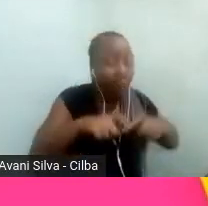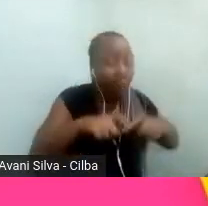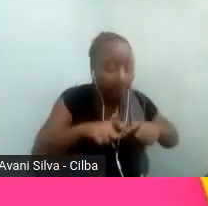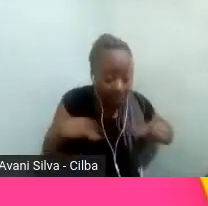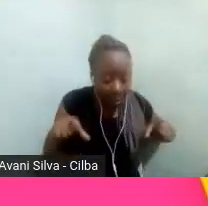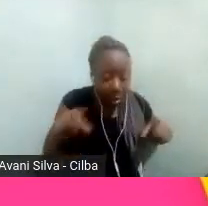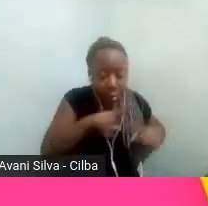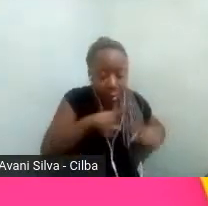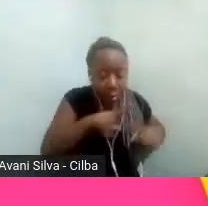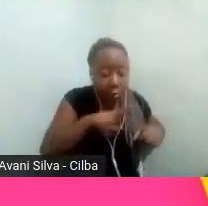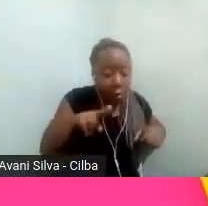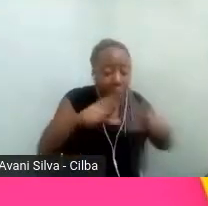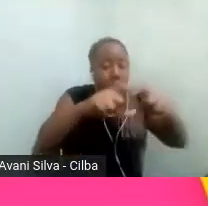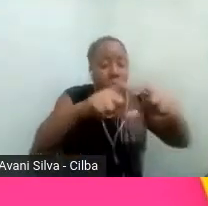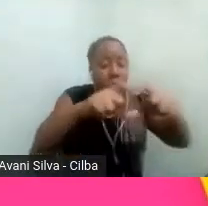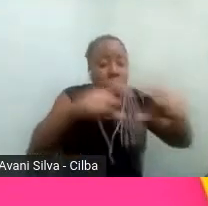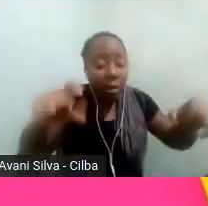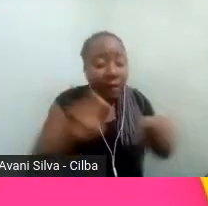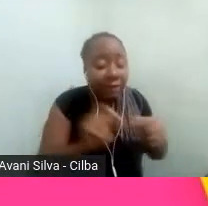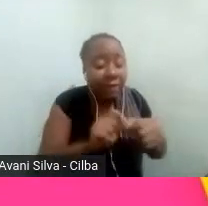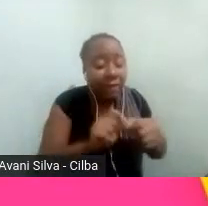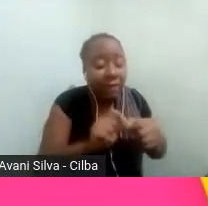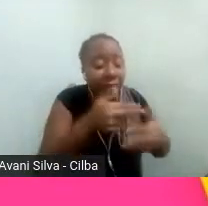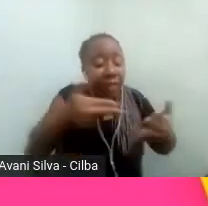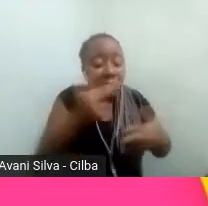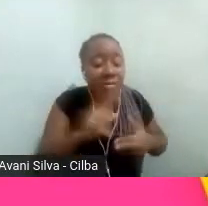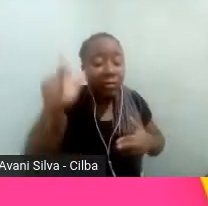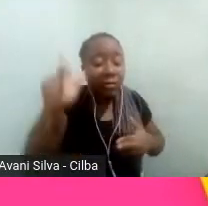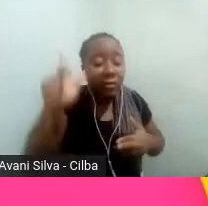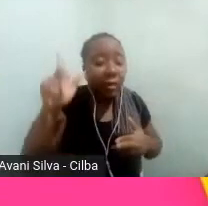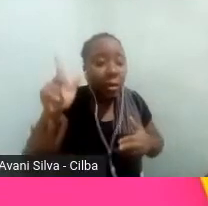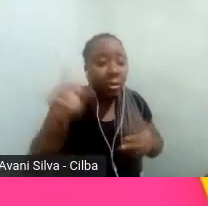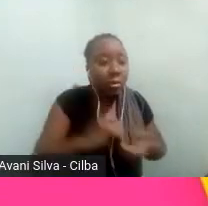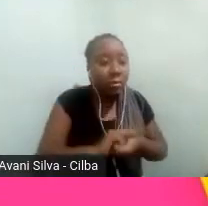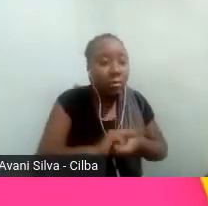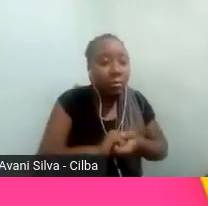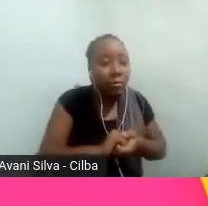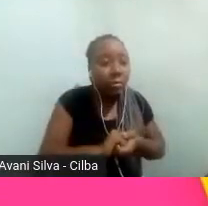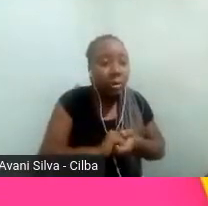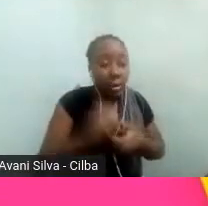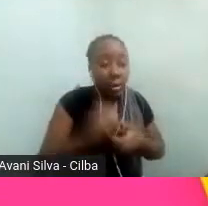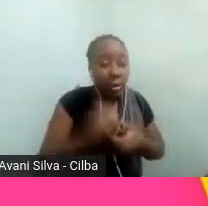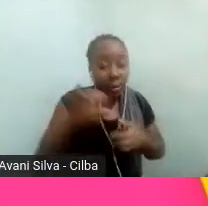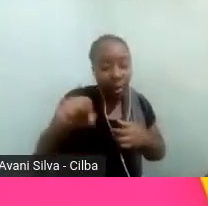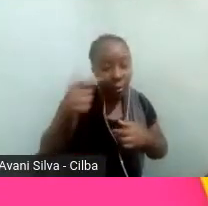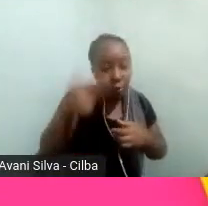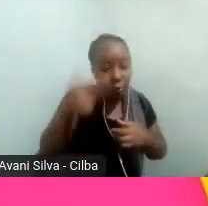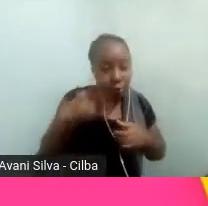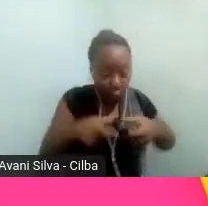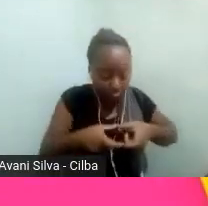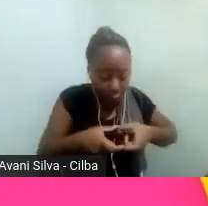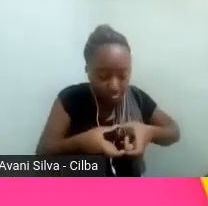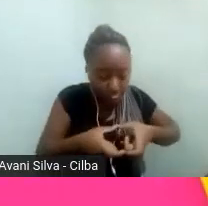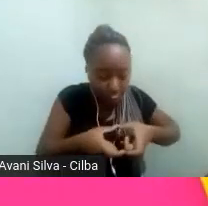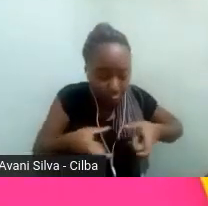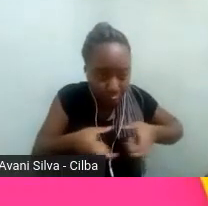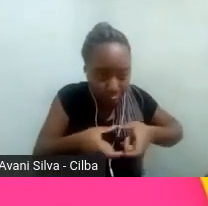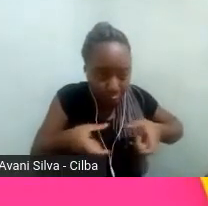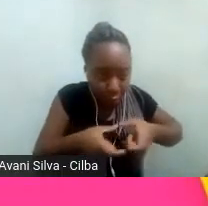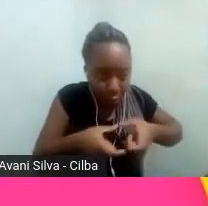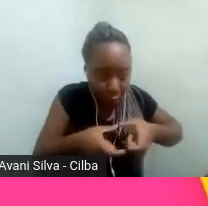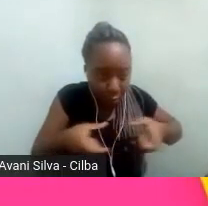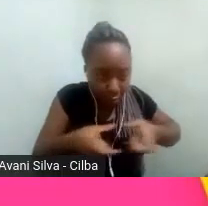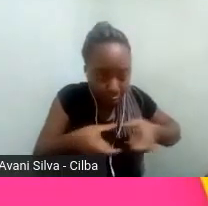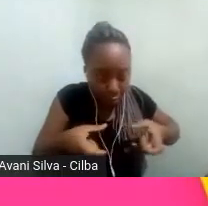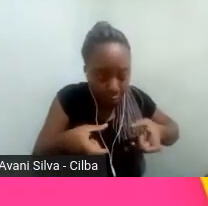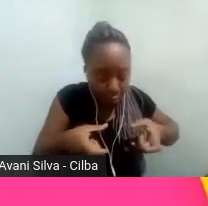uma função. Então, se eu pegasse aqui o Arduino de novo, deixa eu só... Vou